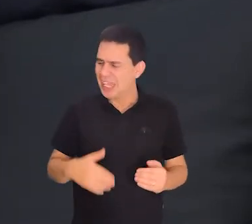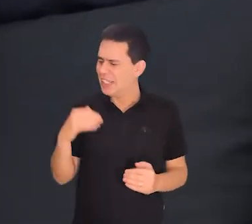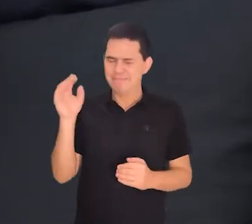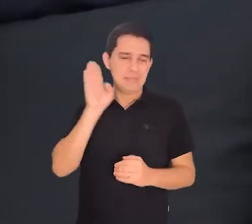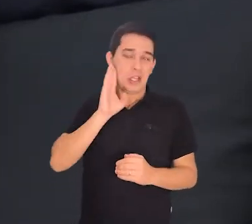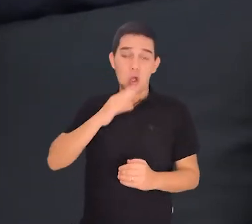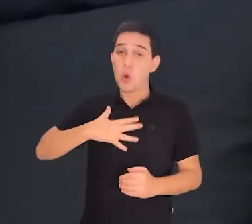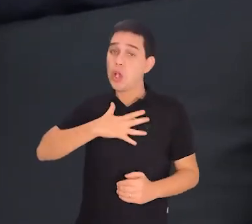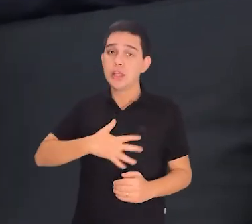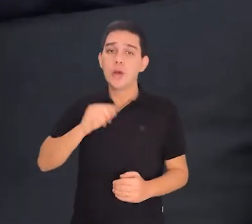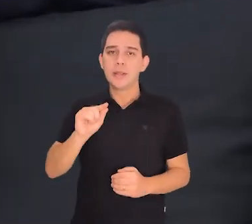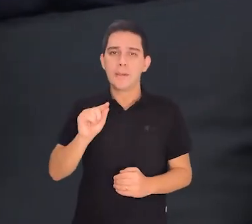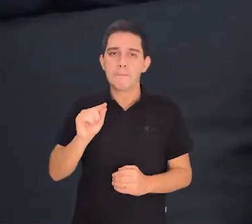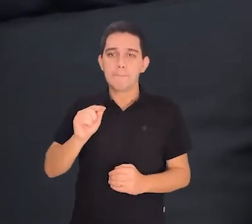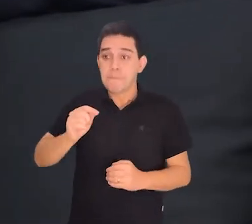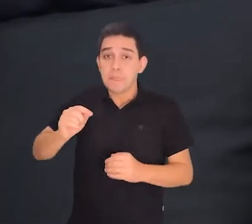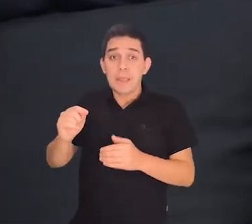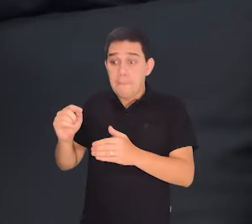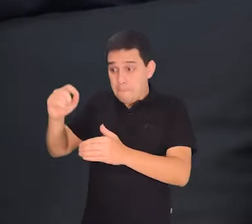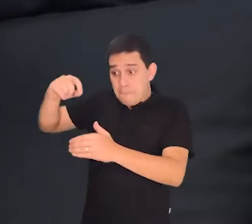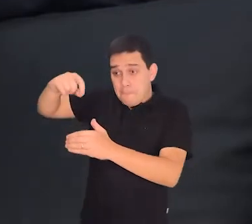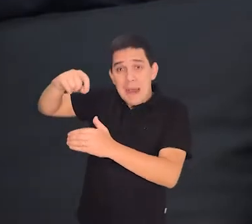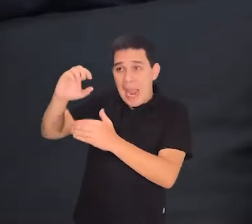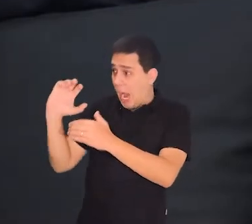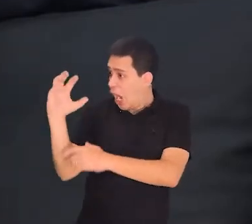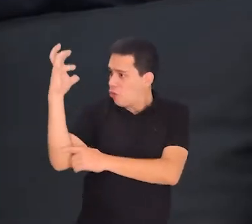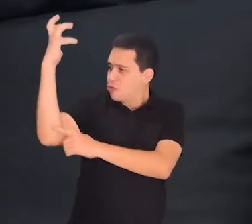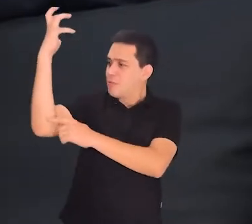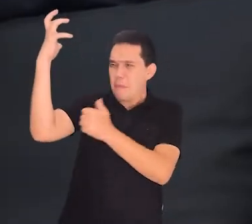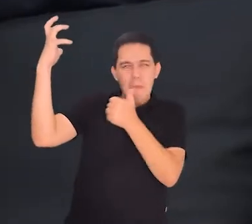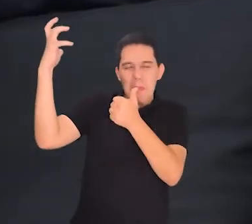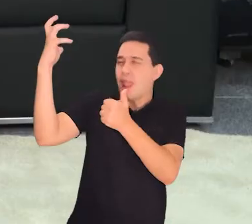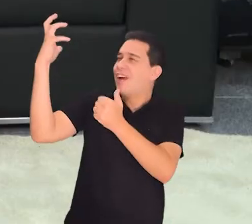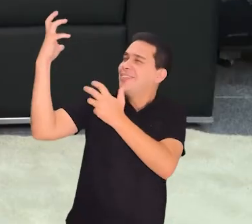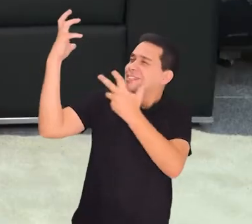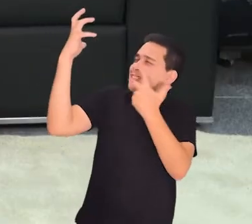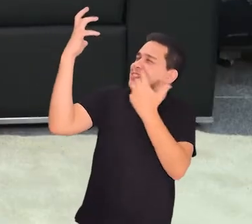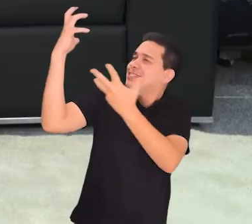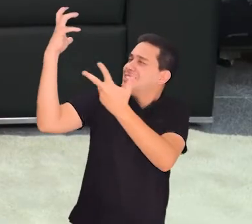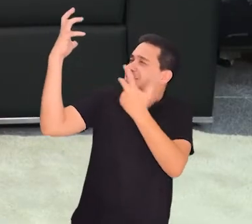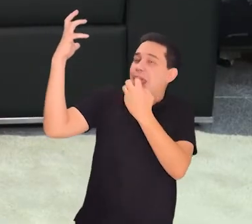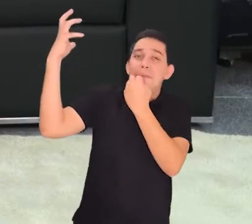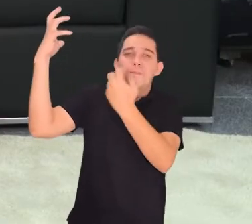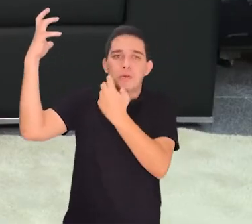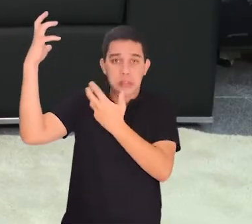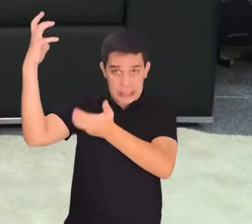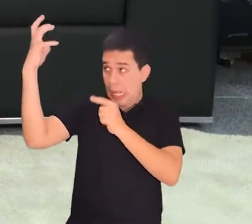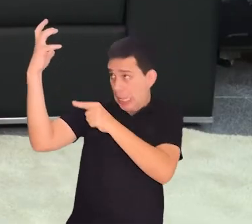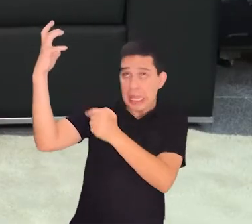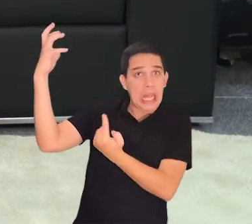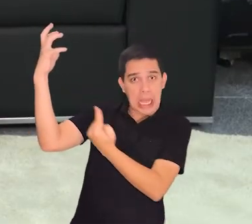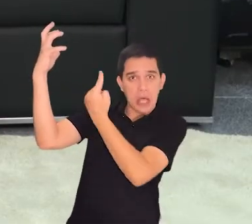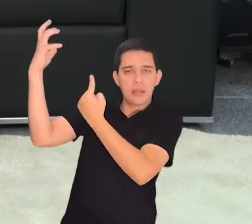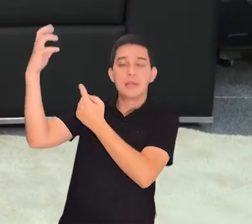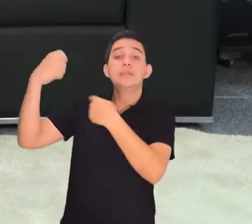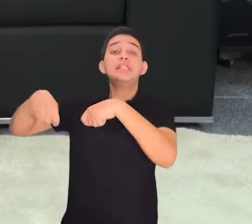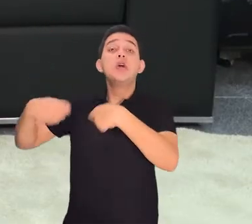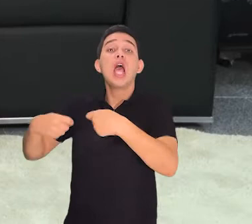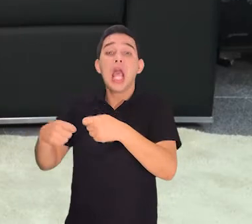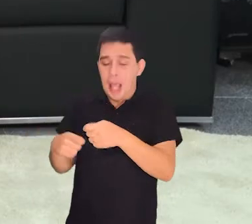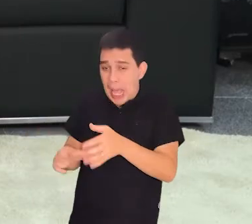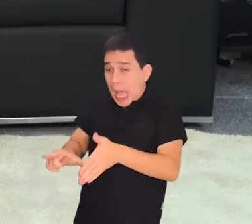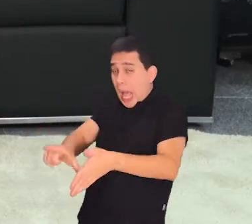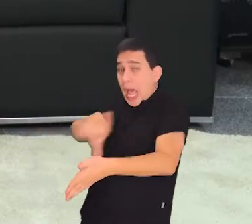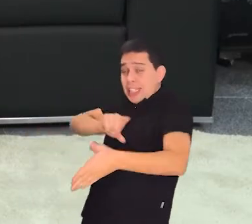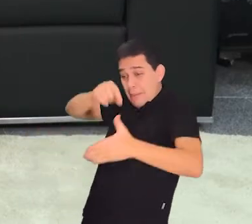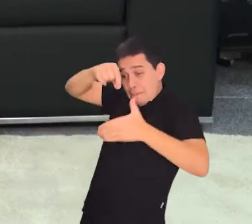melhor momento é agora. E eu gosto até de complementar. O terceiro, que é o pior de todos, é amanhã. Então, é começar, independente